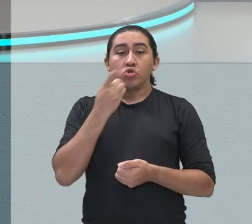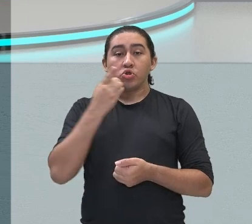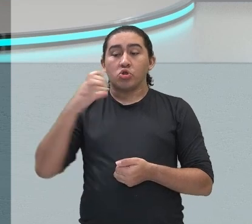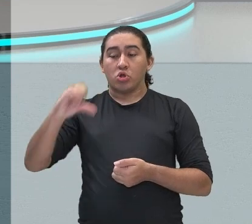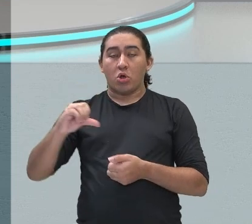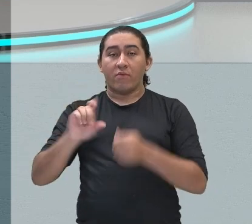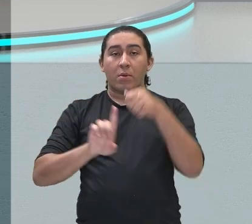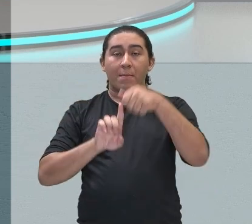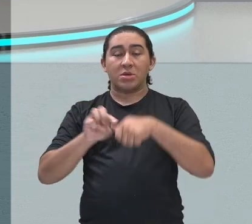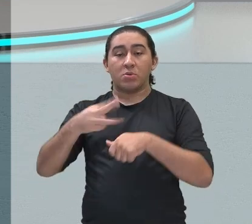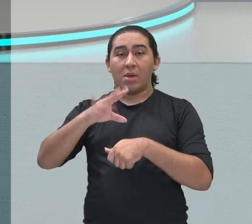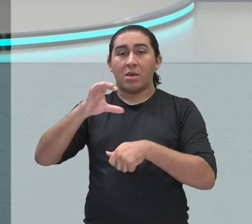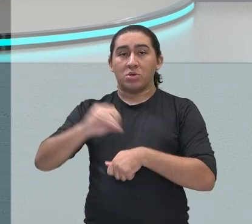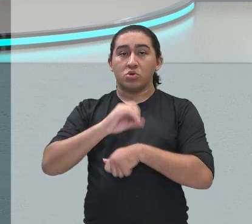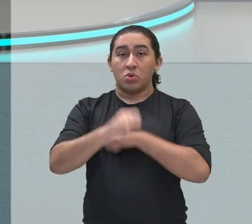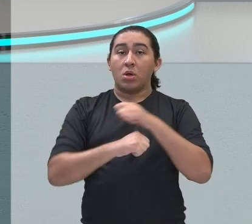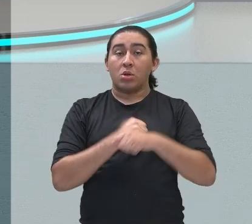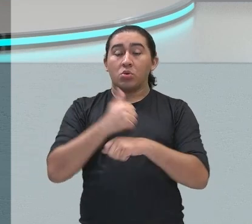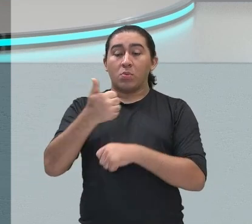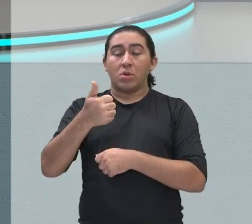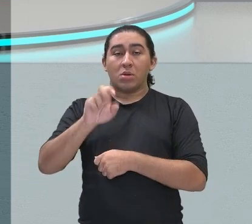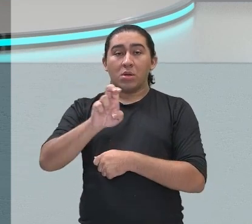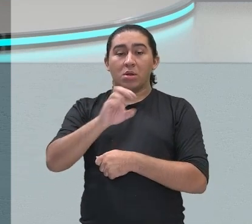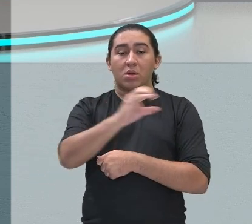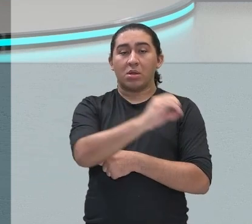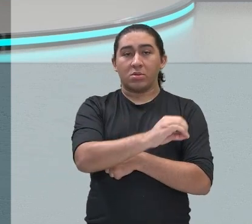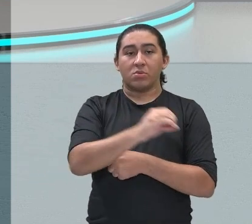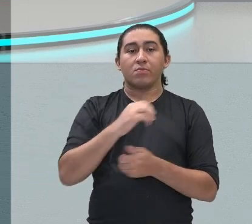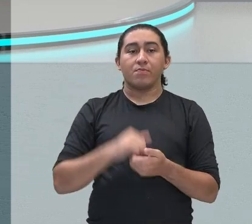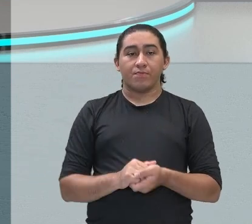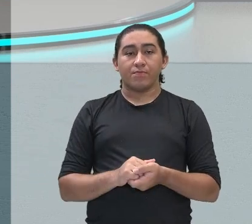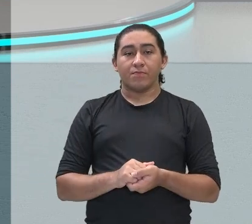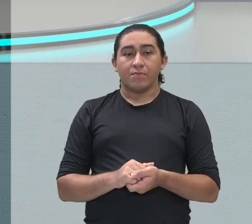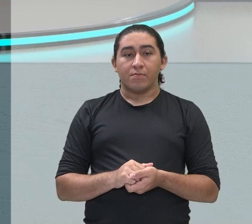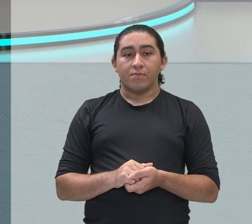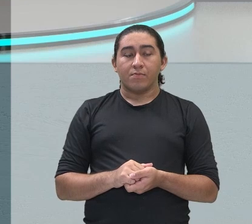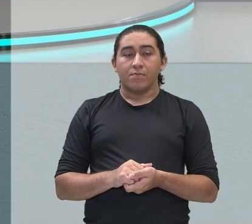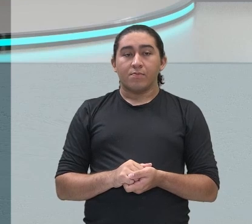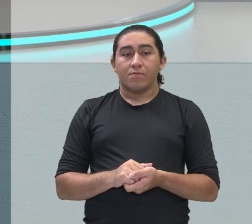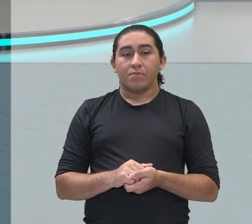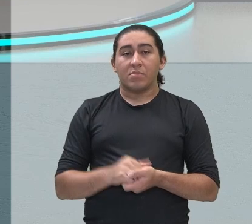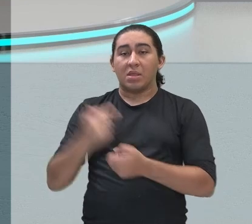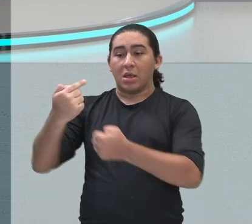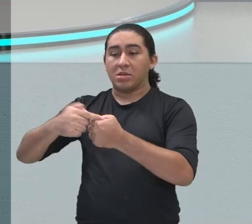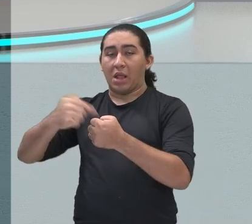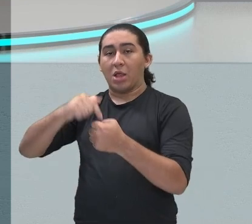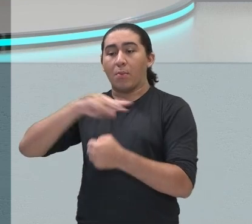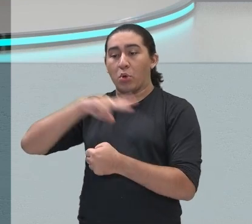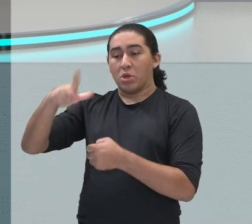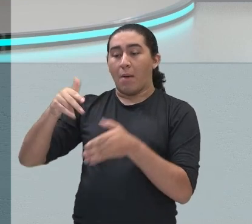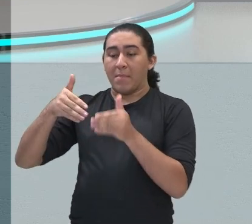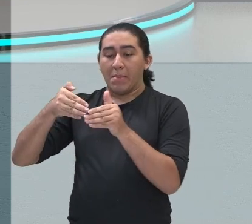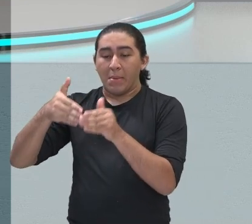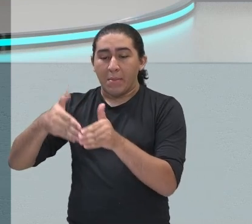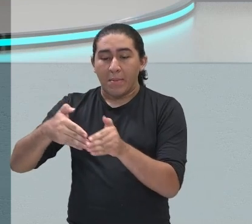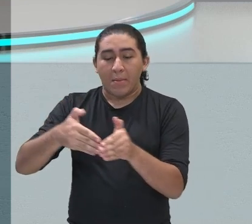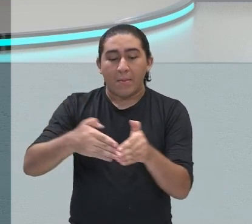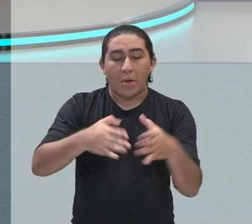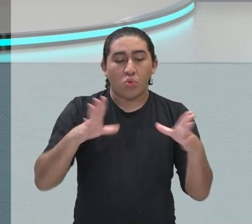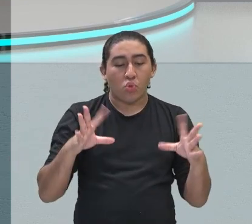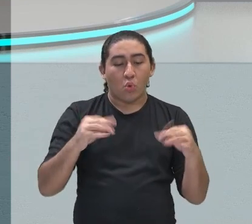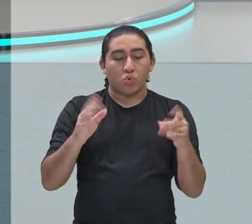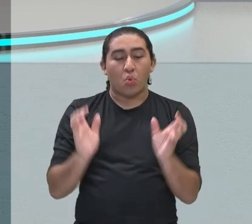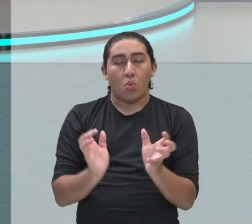de 1500, zarpou de Restelo, com uma armada composta